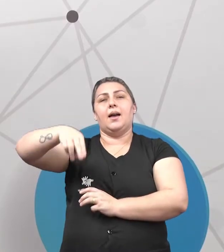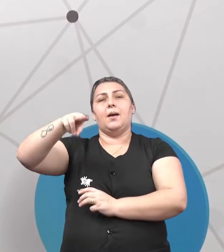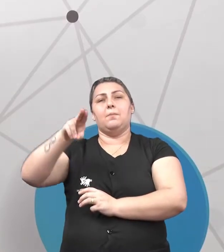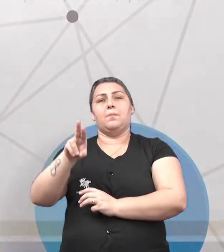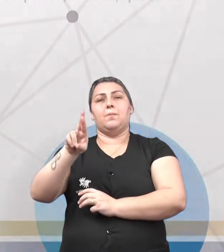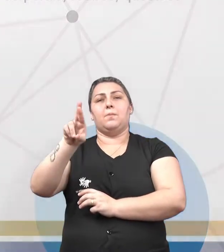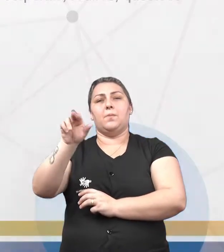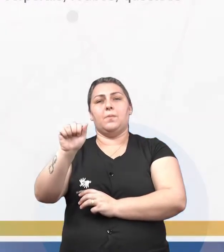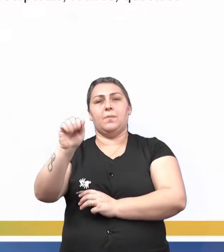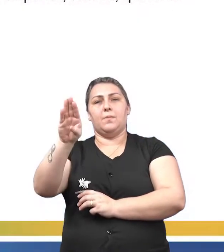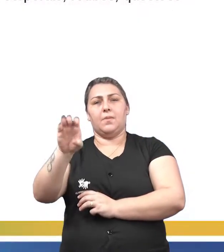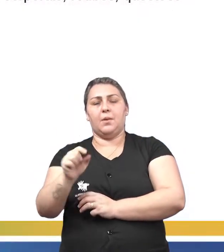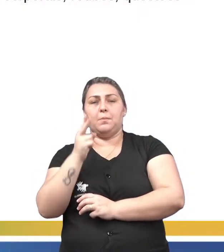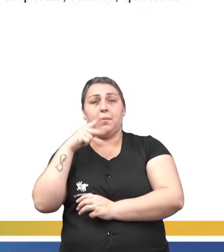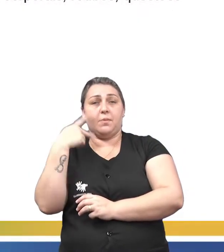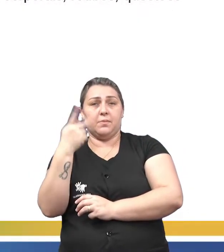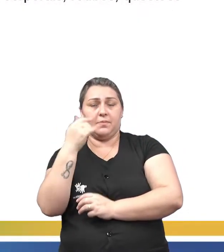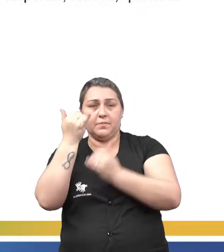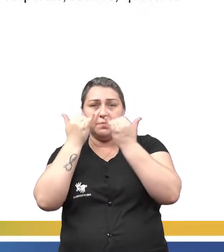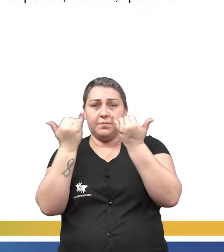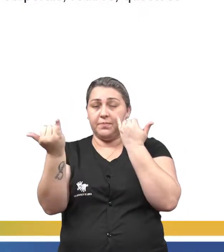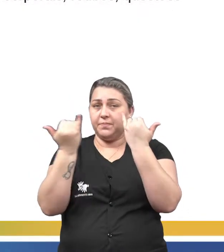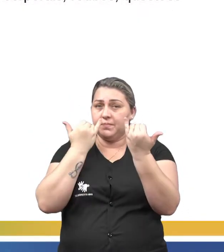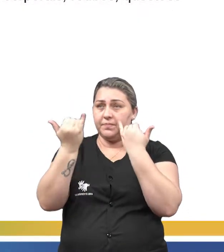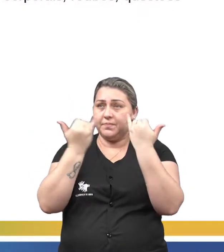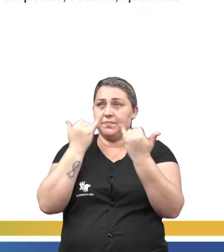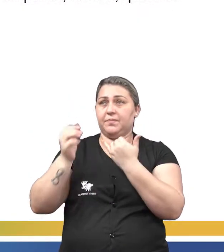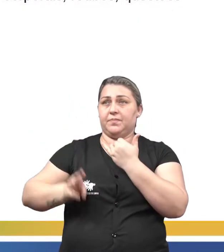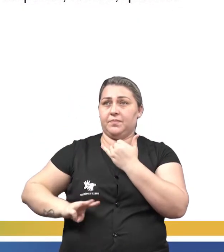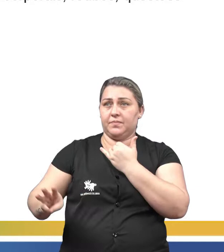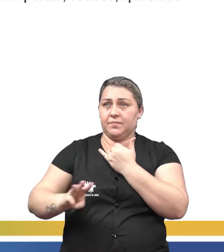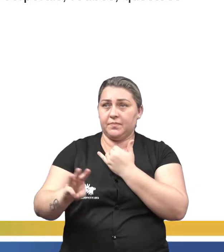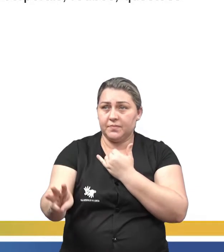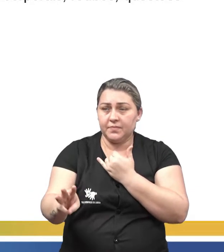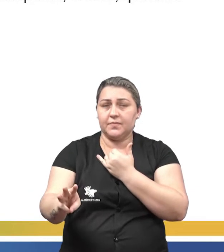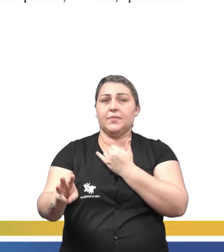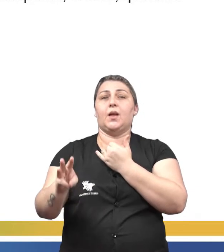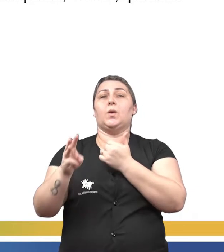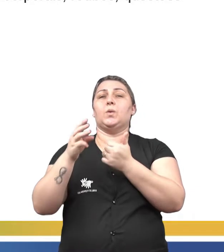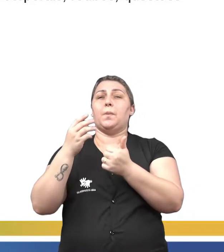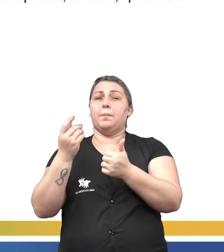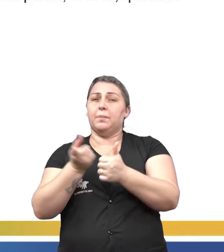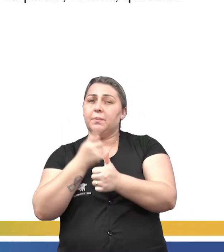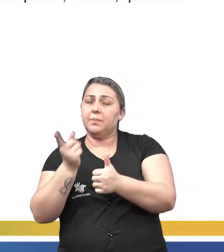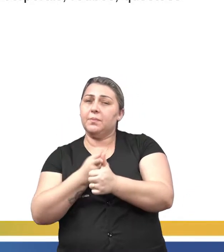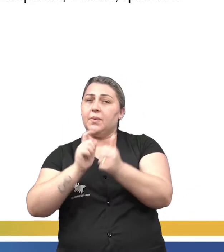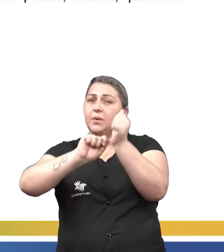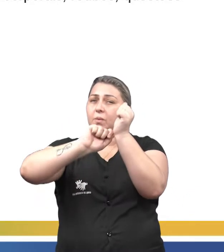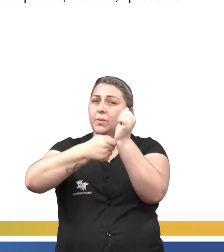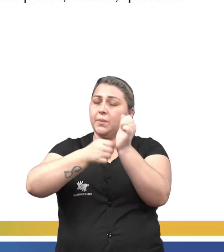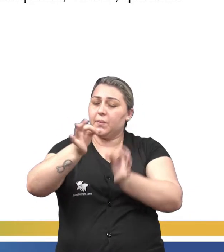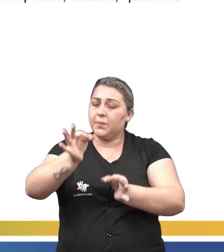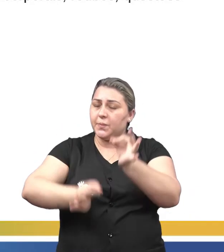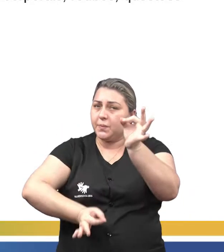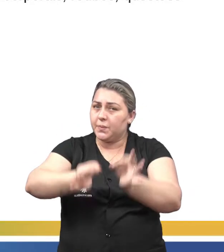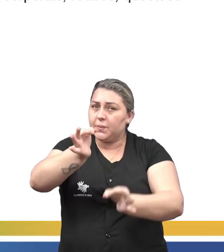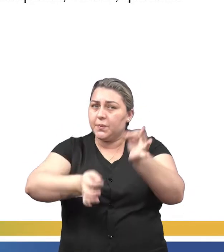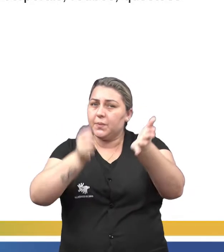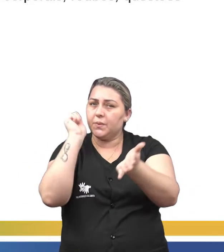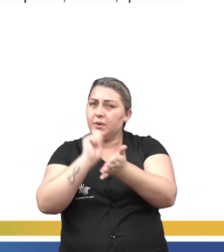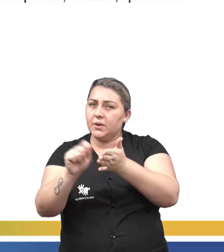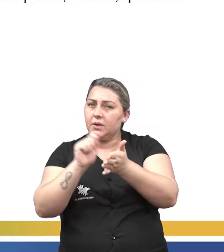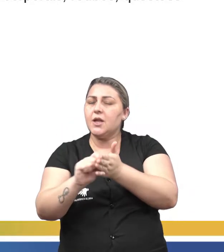vamos ver as informações. Foi na Mesopotâmia que se estabeleceram os primeiros códigos jurídicos, né, escrito que se tem